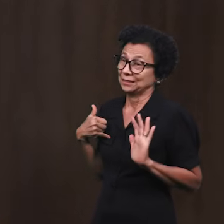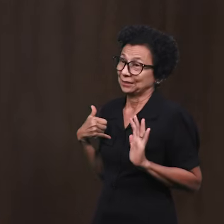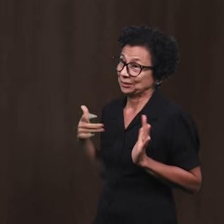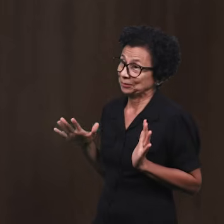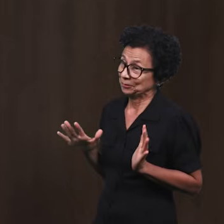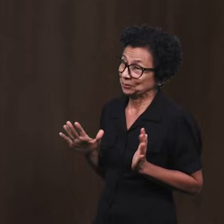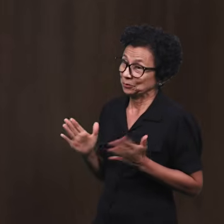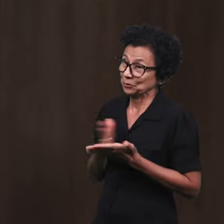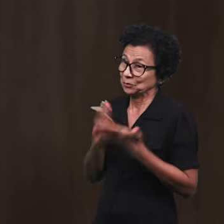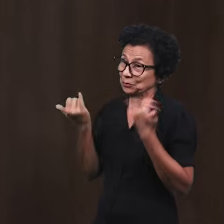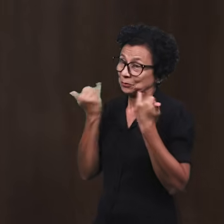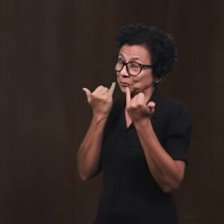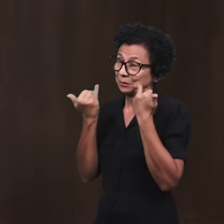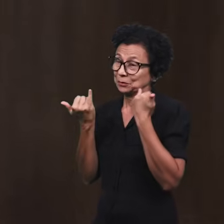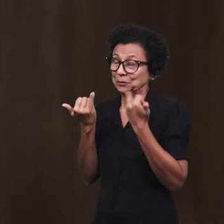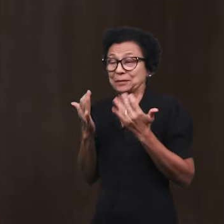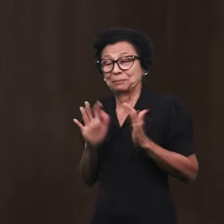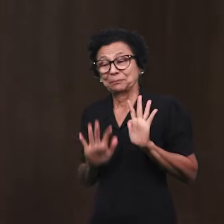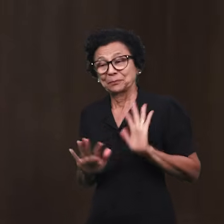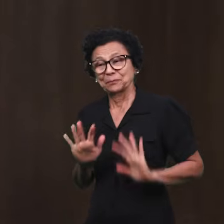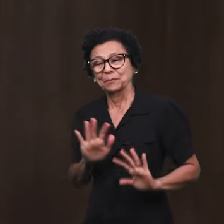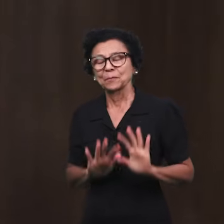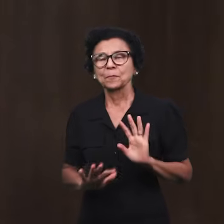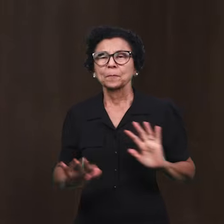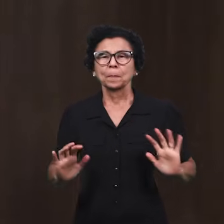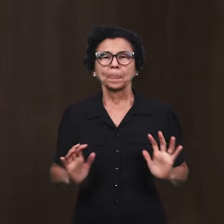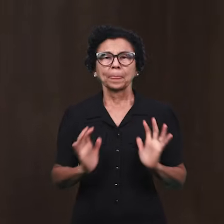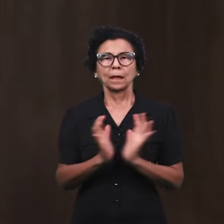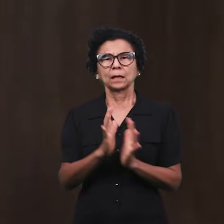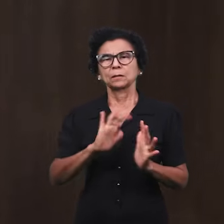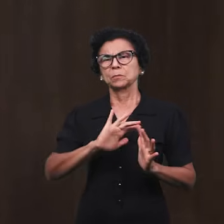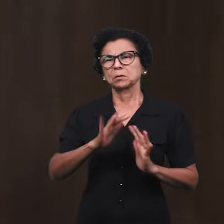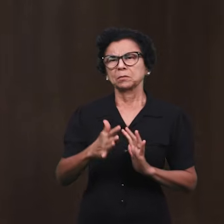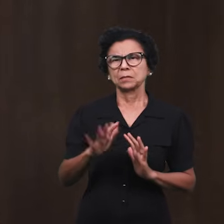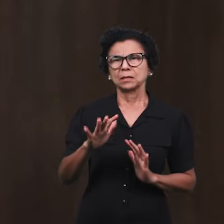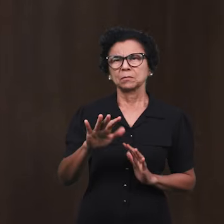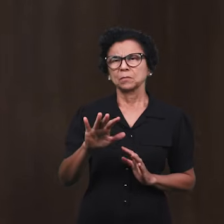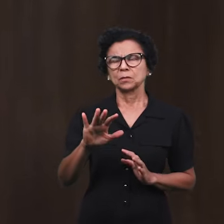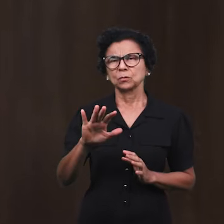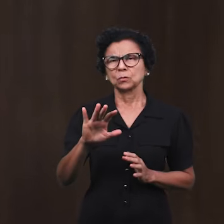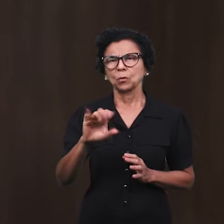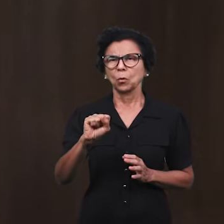aqui, mas na equipe de Libras já tem em torno mais ou menos de 8 a 9